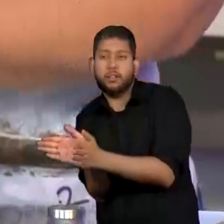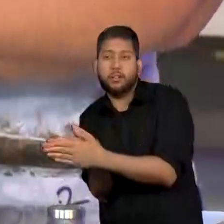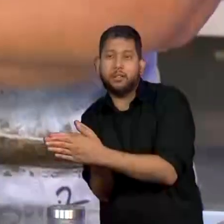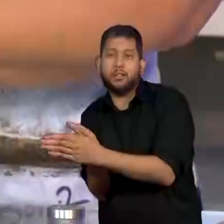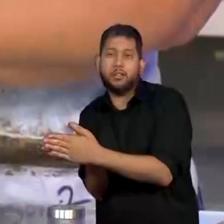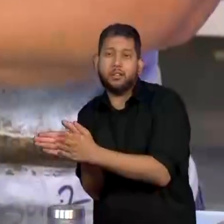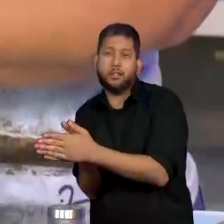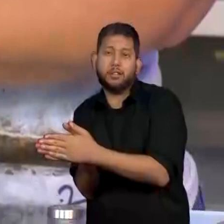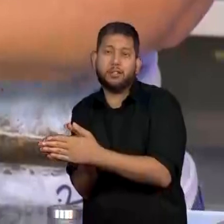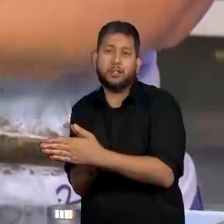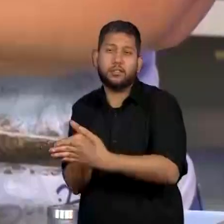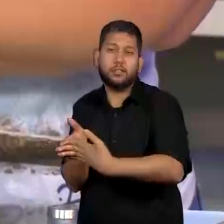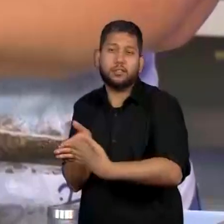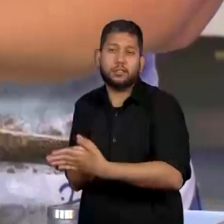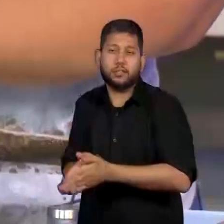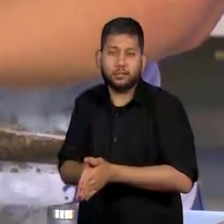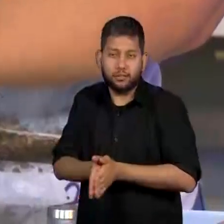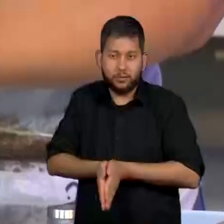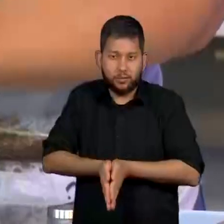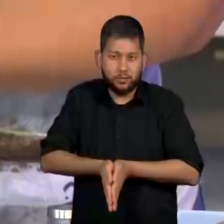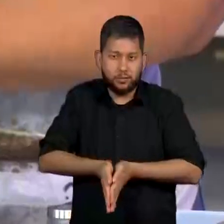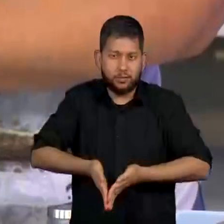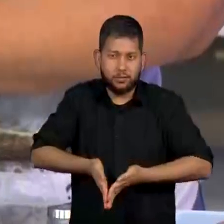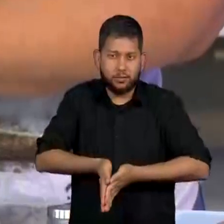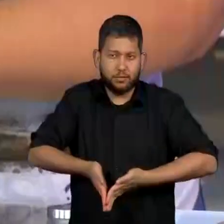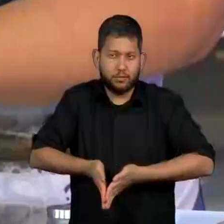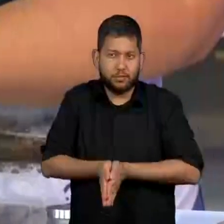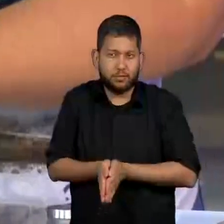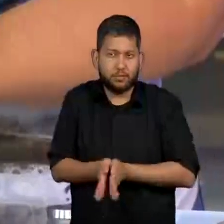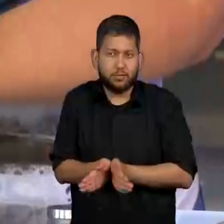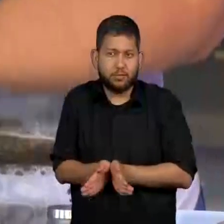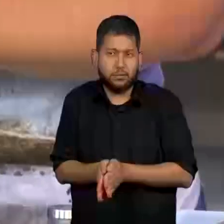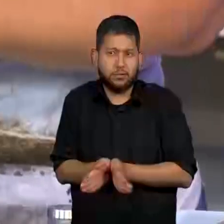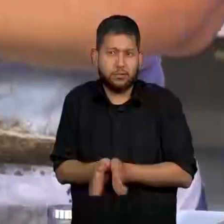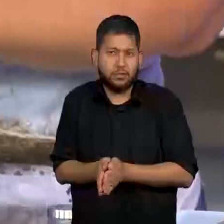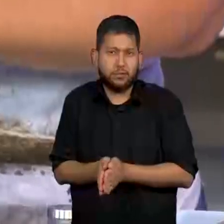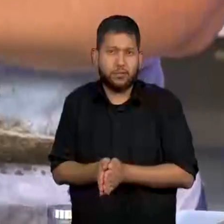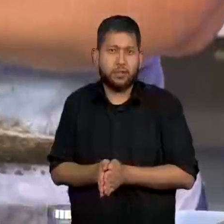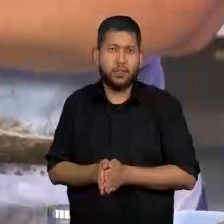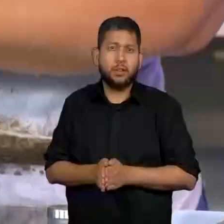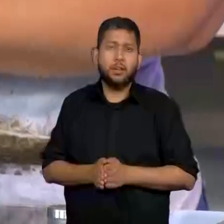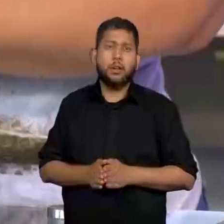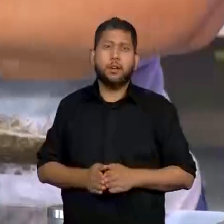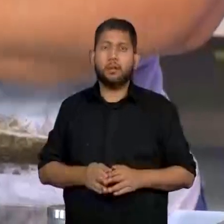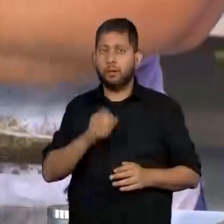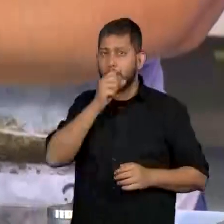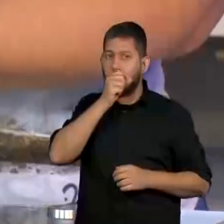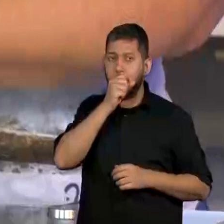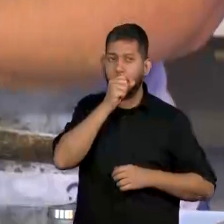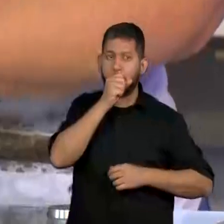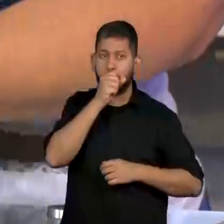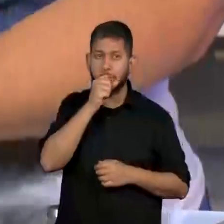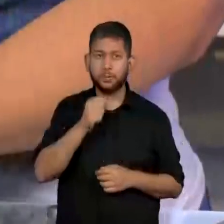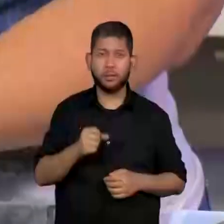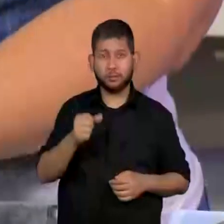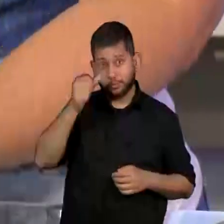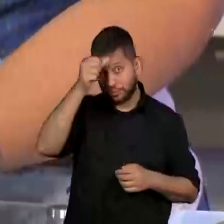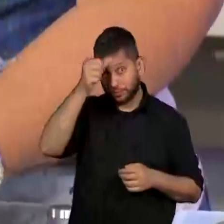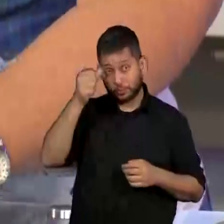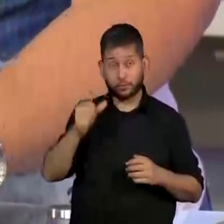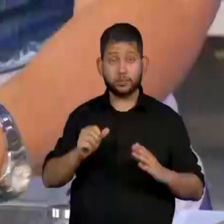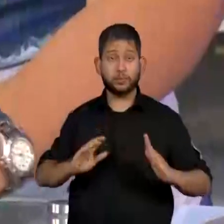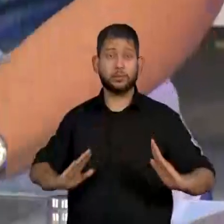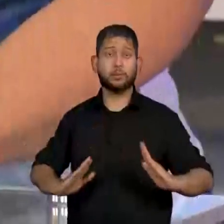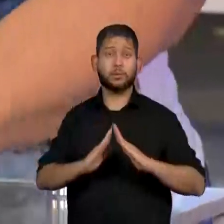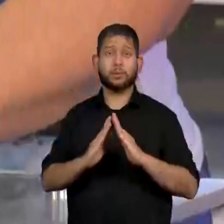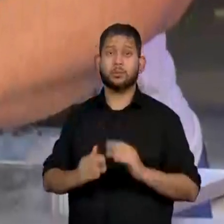ela ficou como se fosse um como que é isso aqui pronto triângulo uma